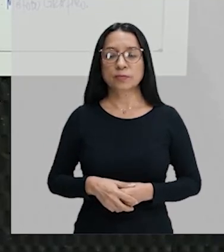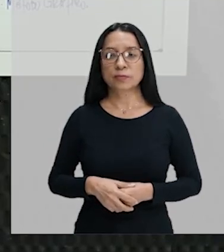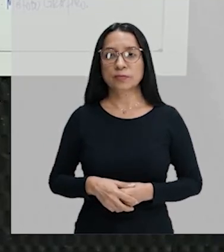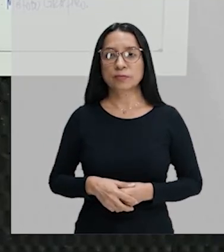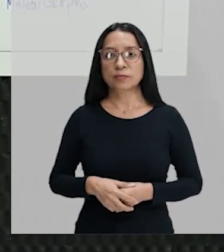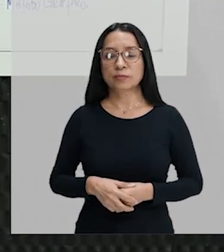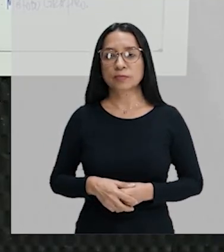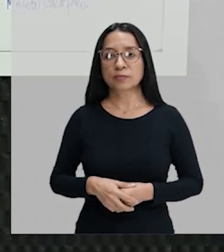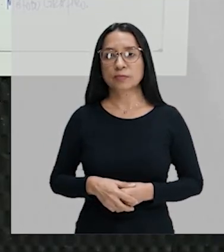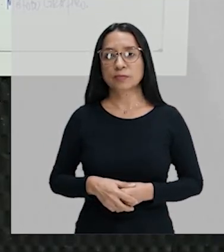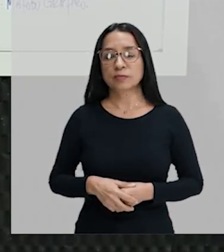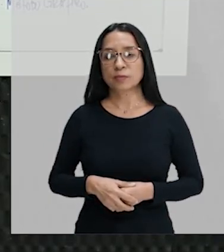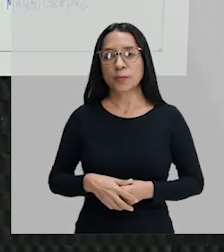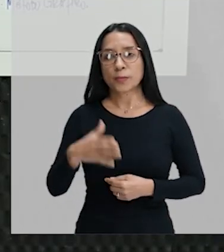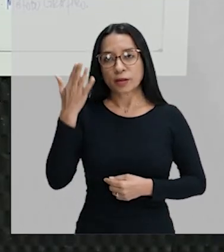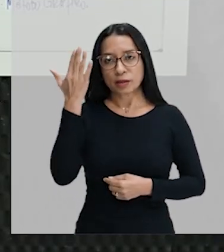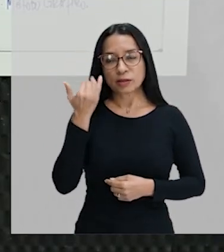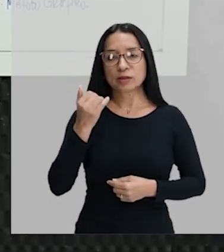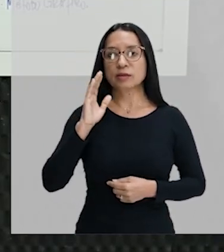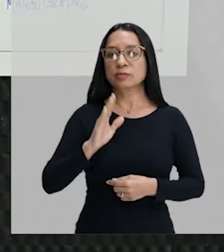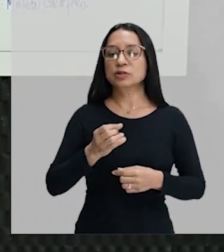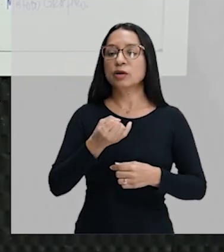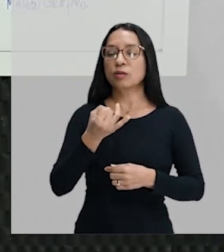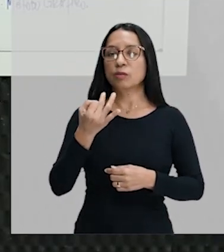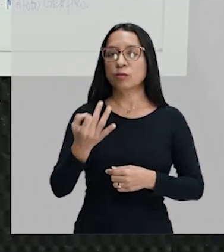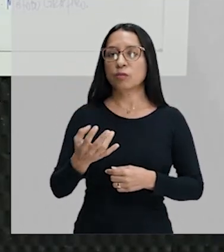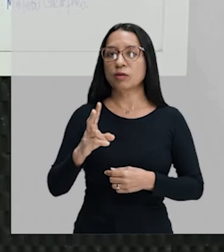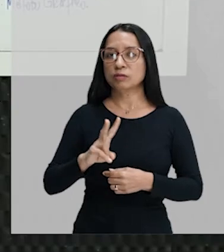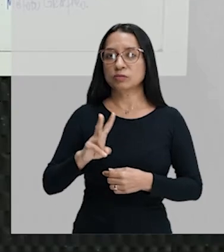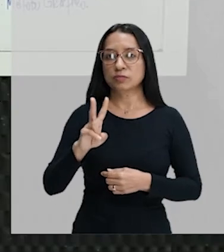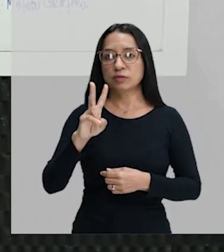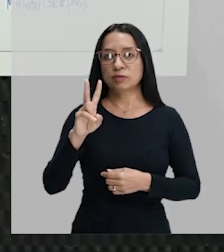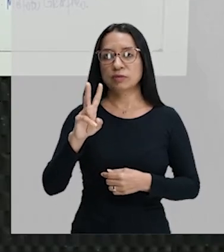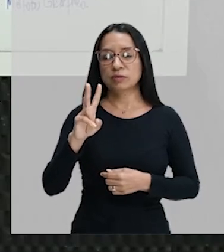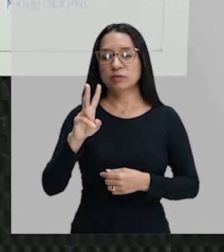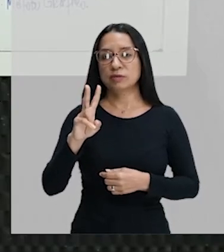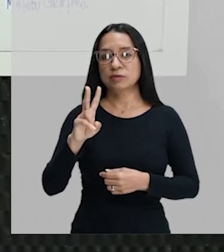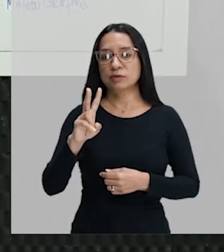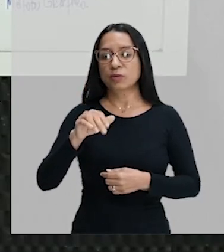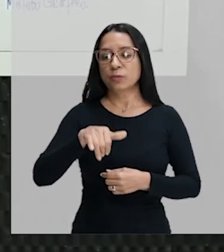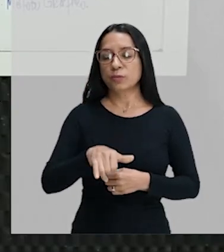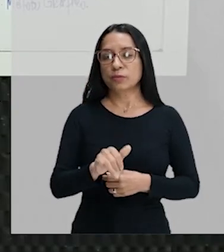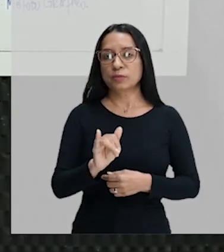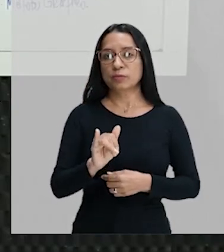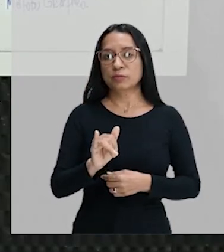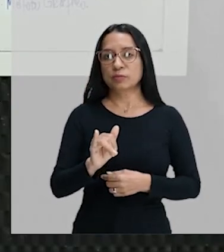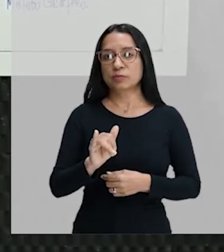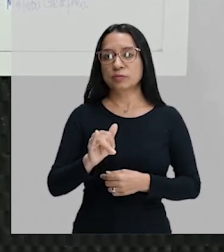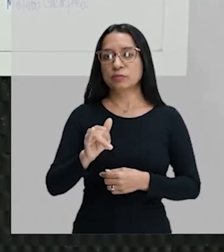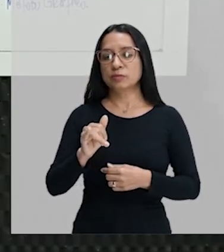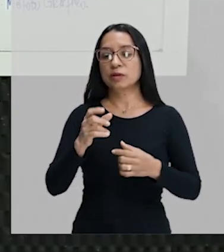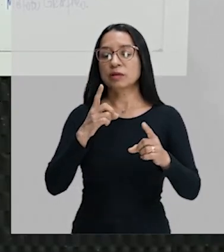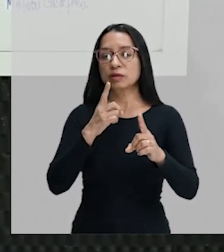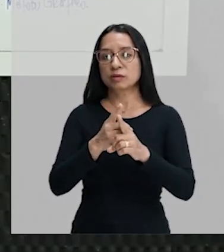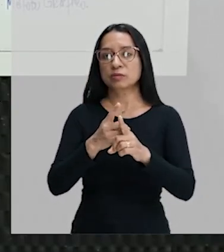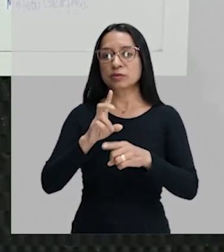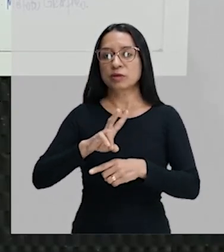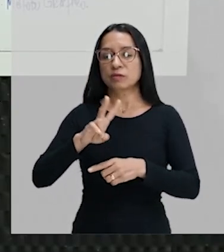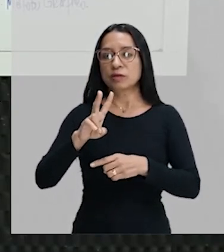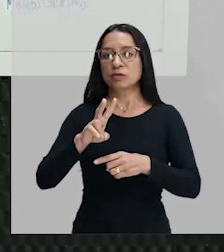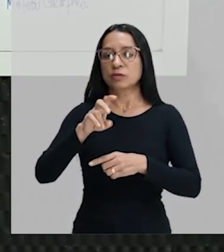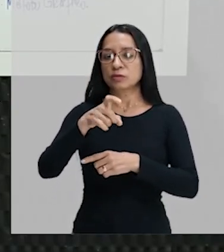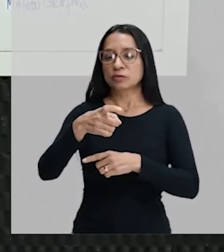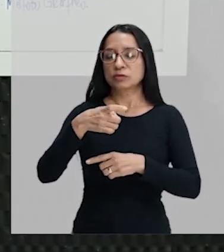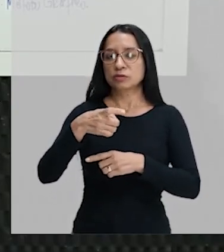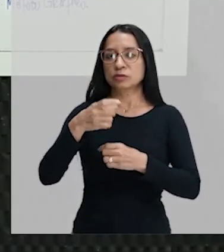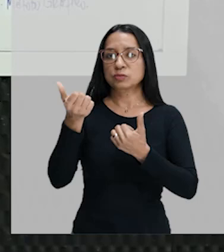Galera, uma vez que você sabe aí quanto é que vale o y, aí você vai encontrar o valor de x